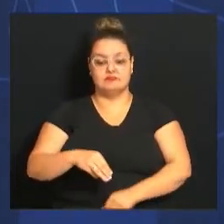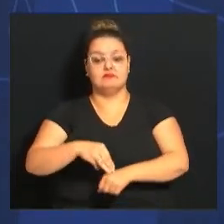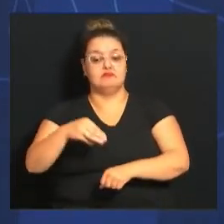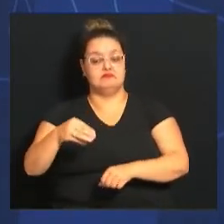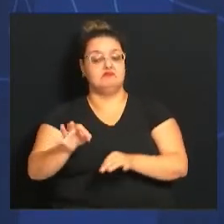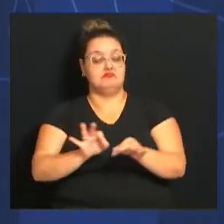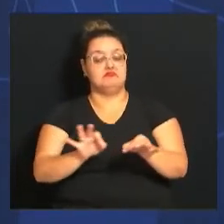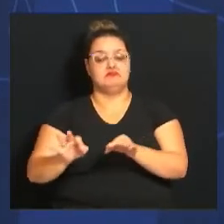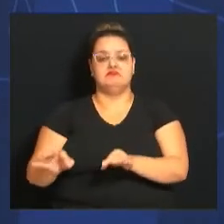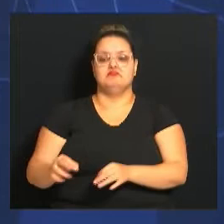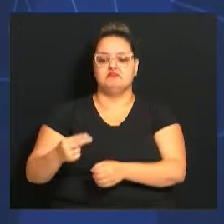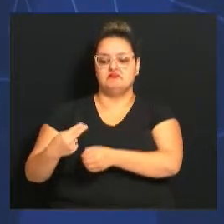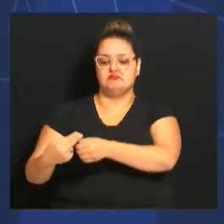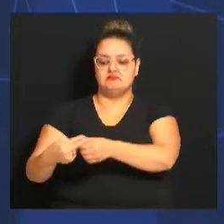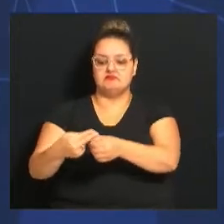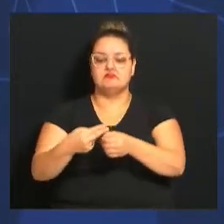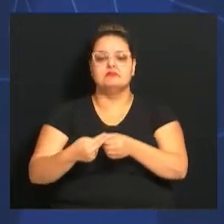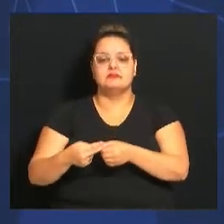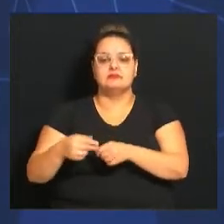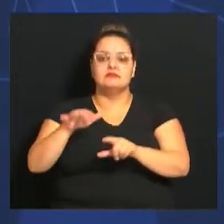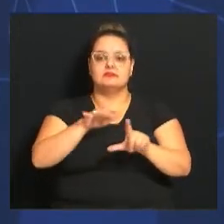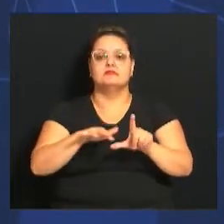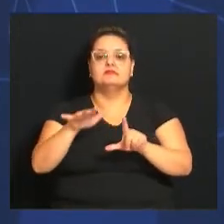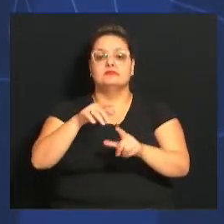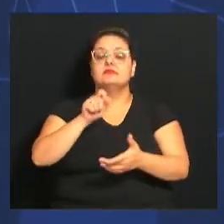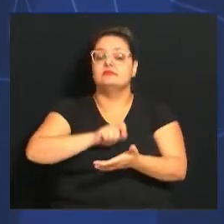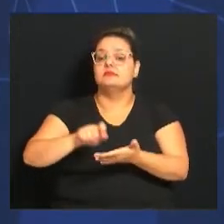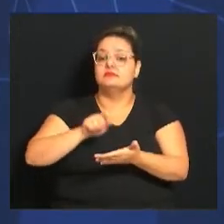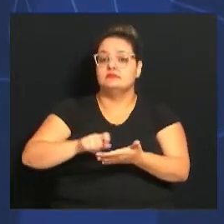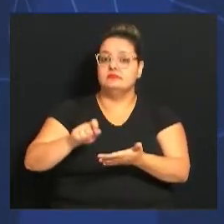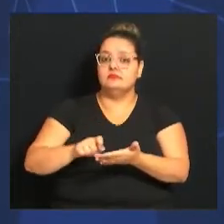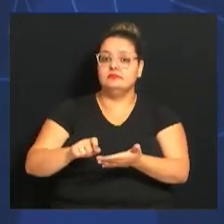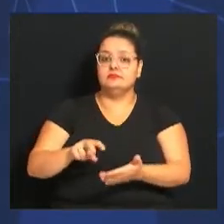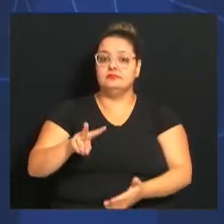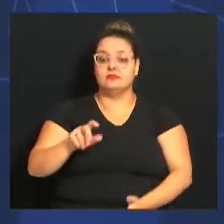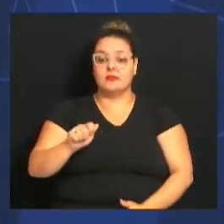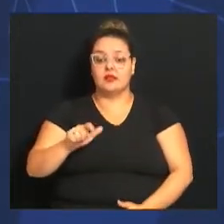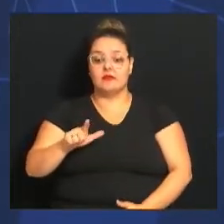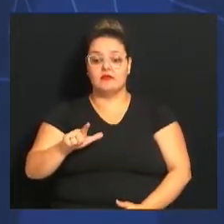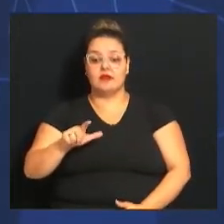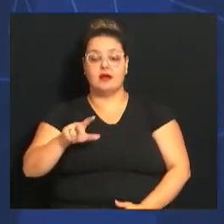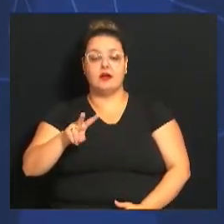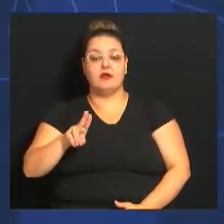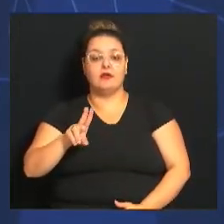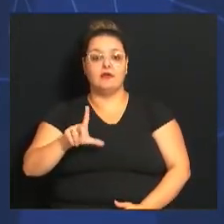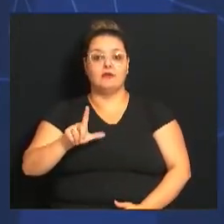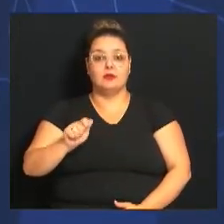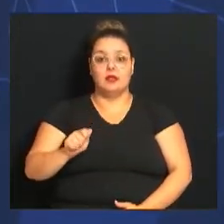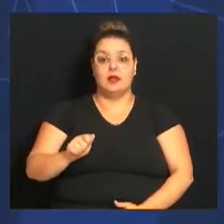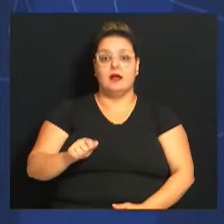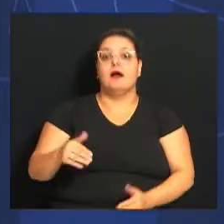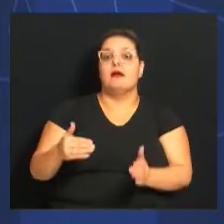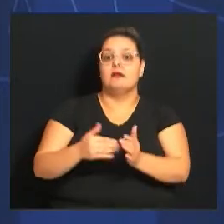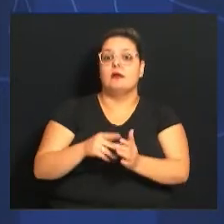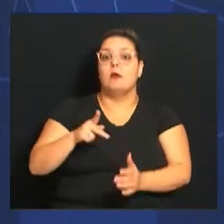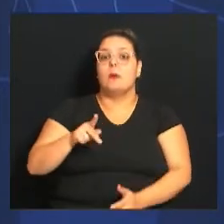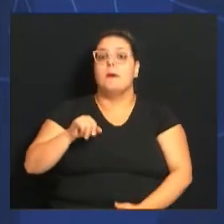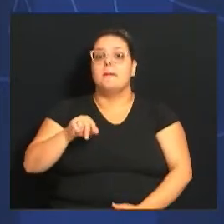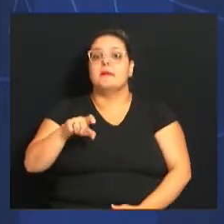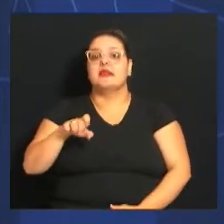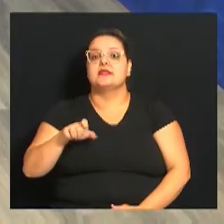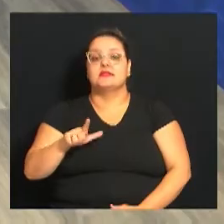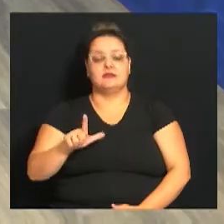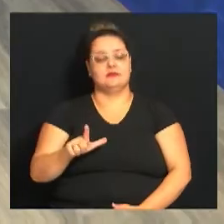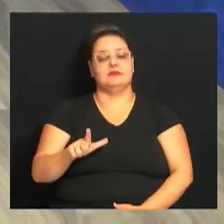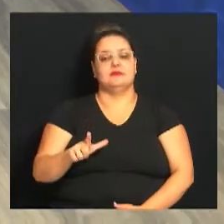pela Unicamp, autor do livro Da Válvula ao Pixel, a revolução do streaming. Então, Edivaldo,